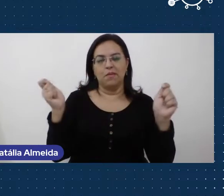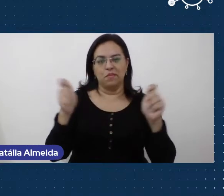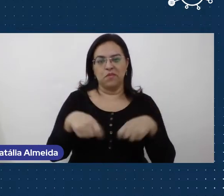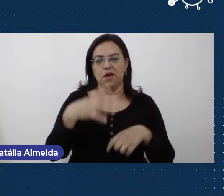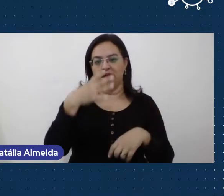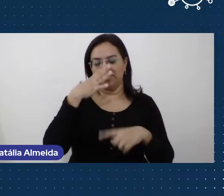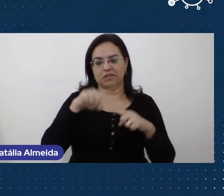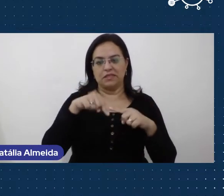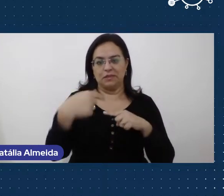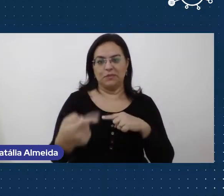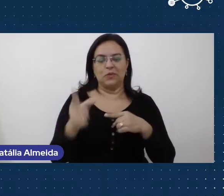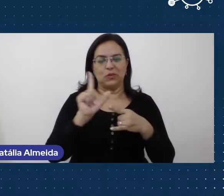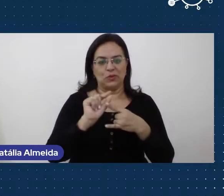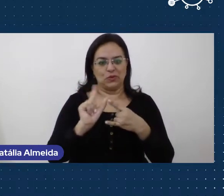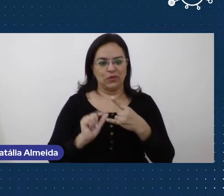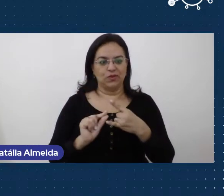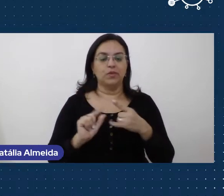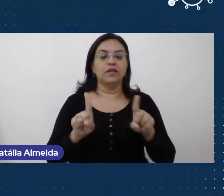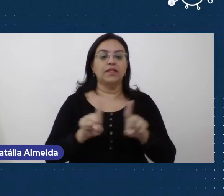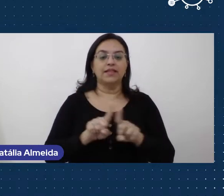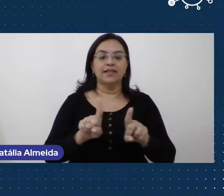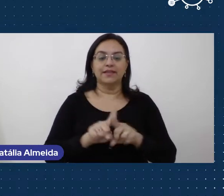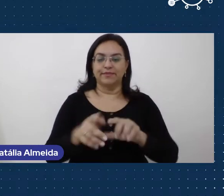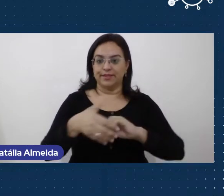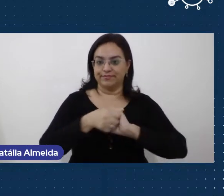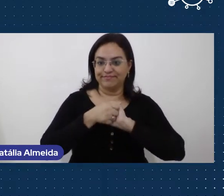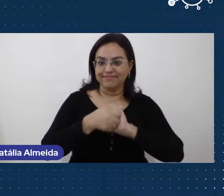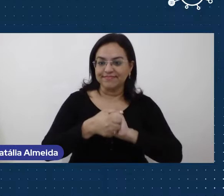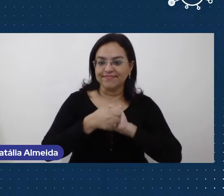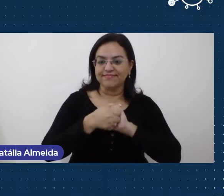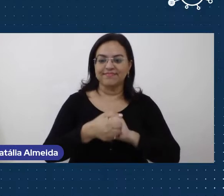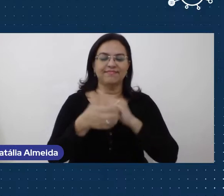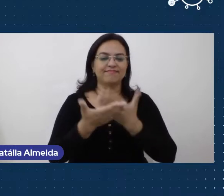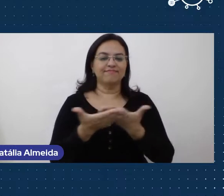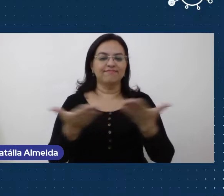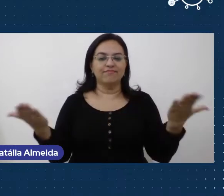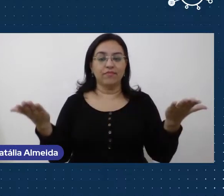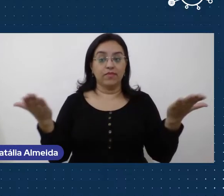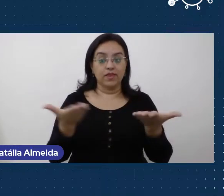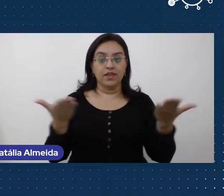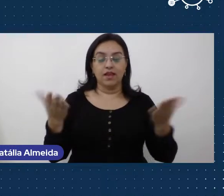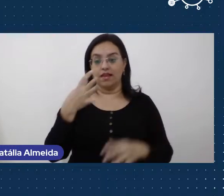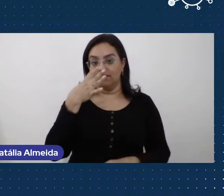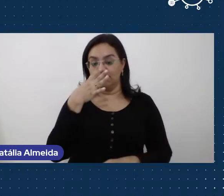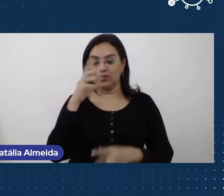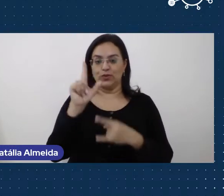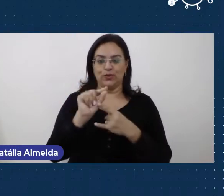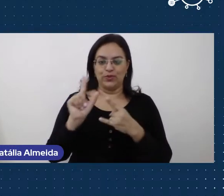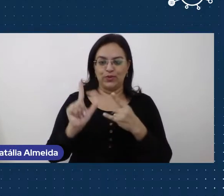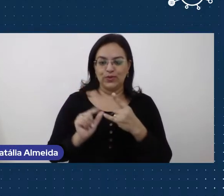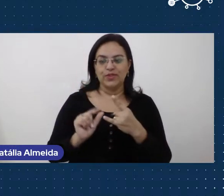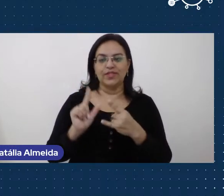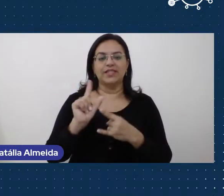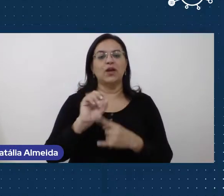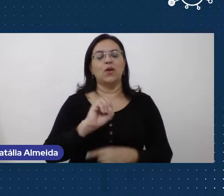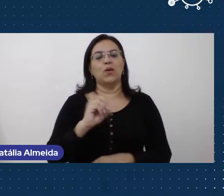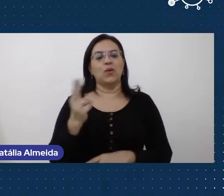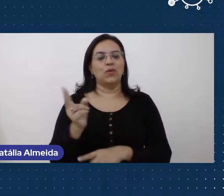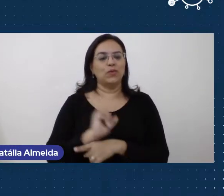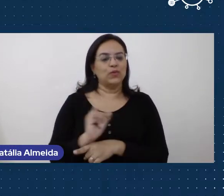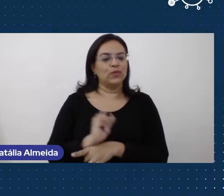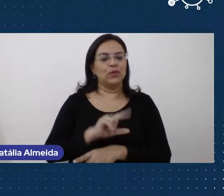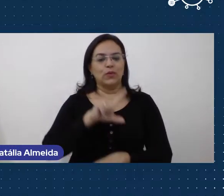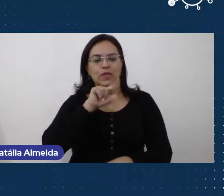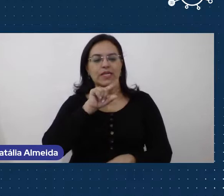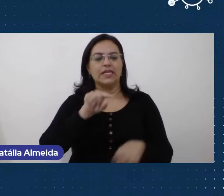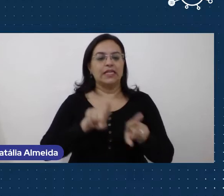ficar gravado. Também cumprimento o pessoal que está nos vendo aí a partir do YouTube, a partir do Twitter,